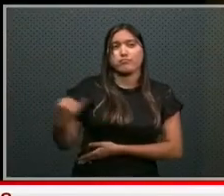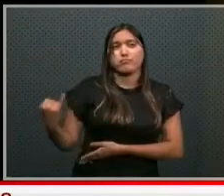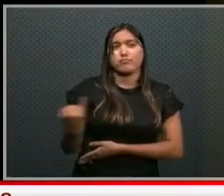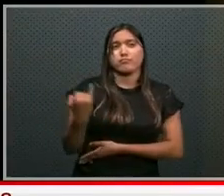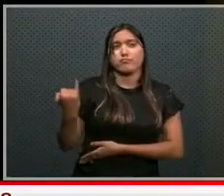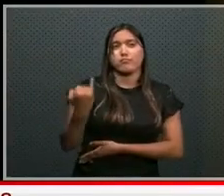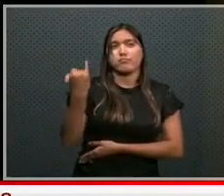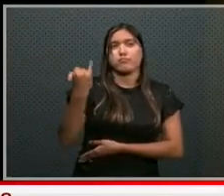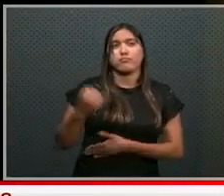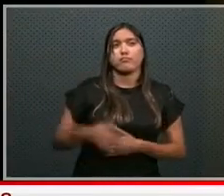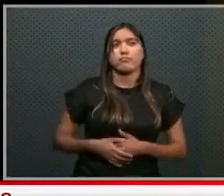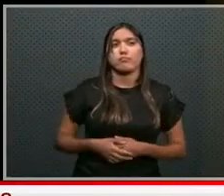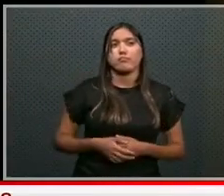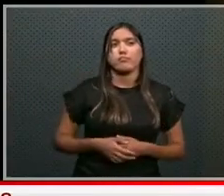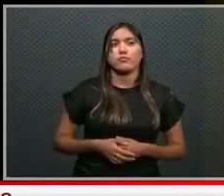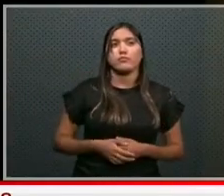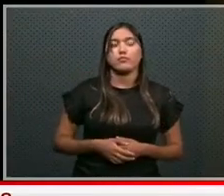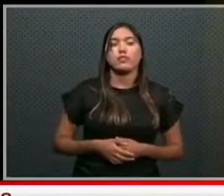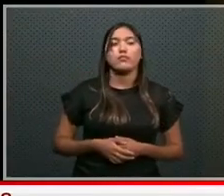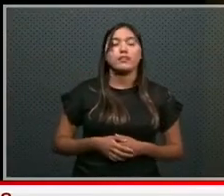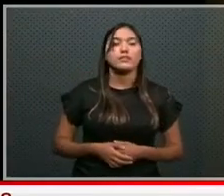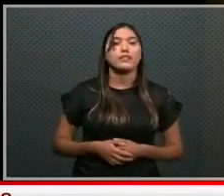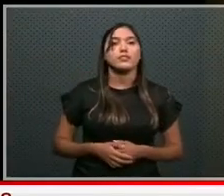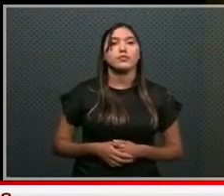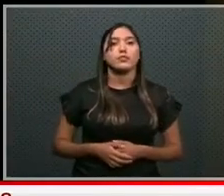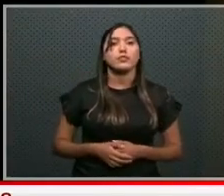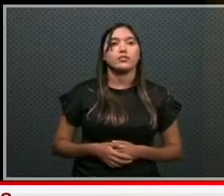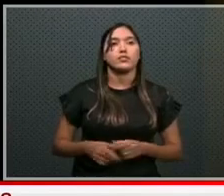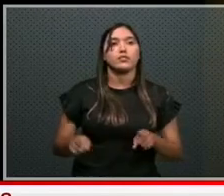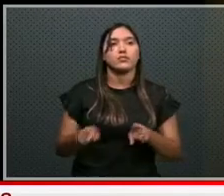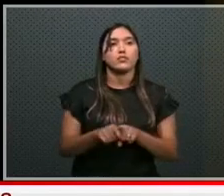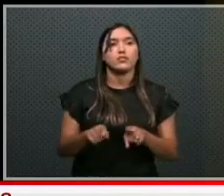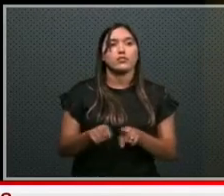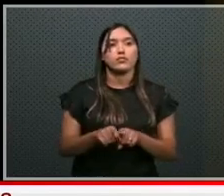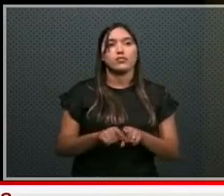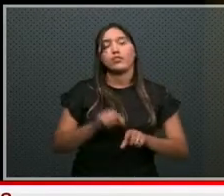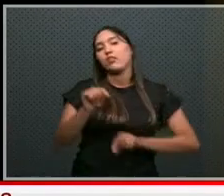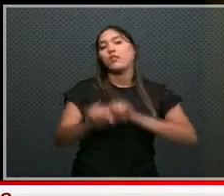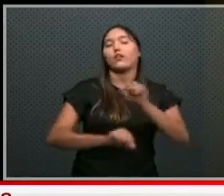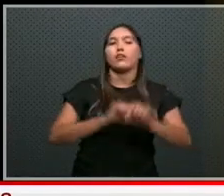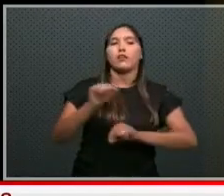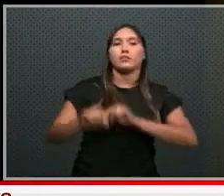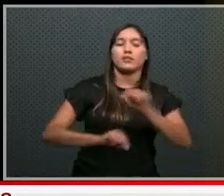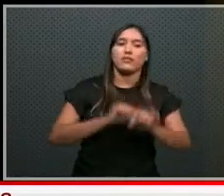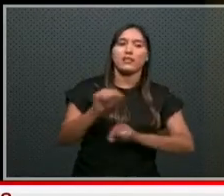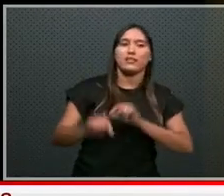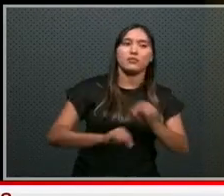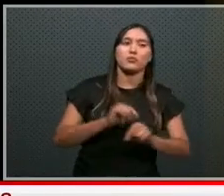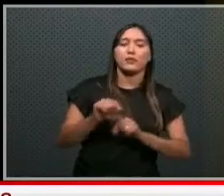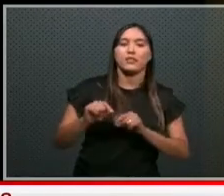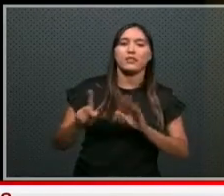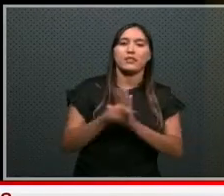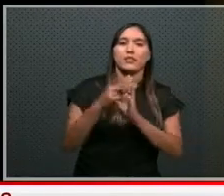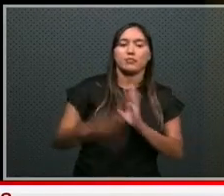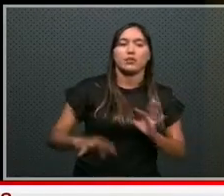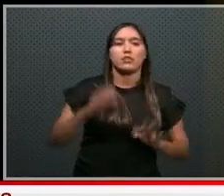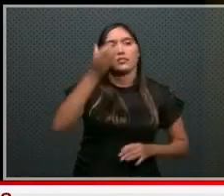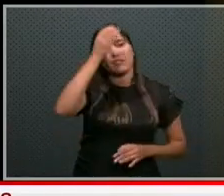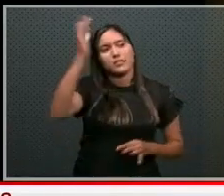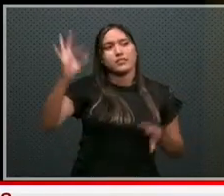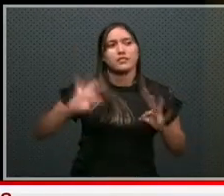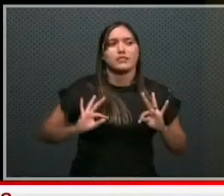para garantia de um futuro porque se a gente não pensar na defesa da Ciência da tecnologia